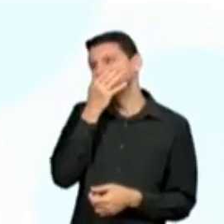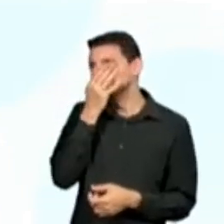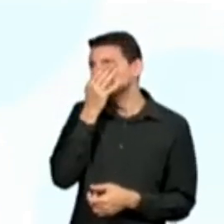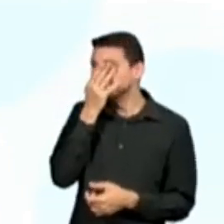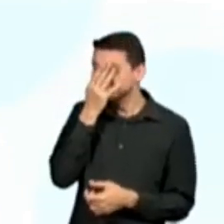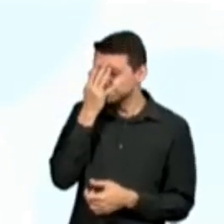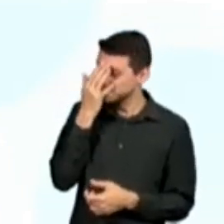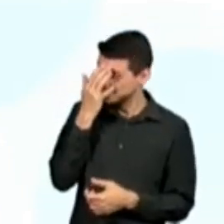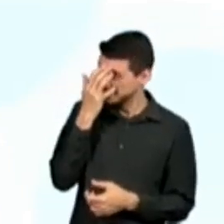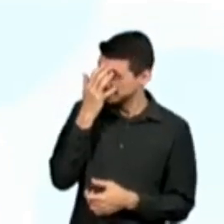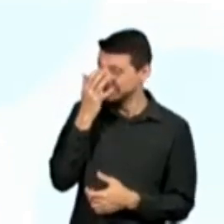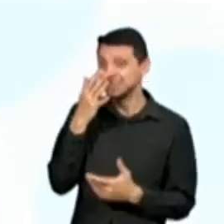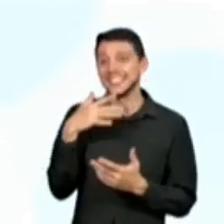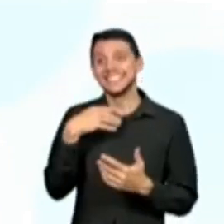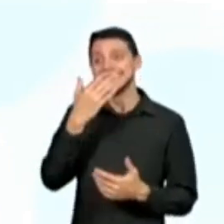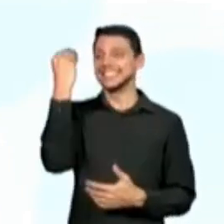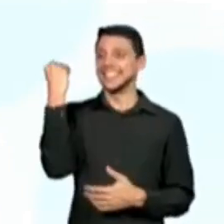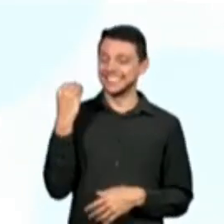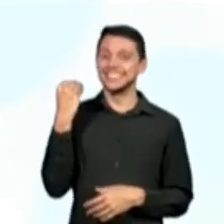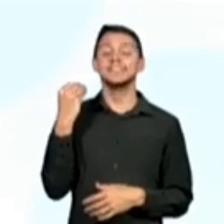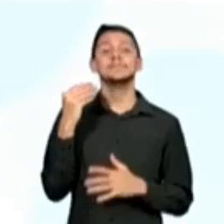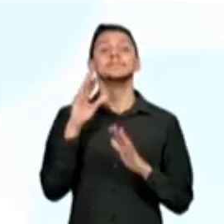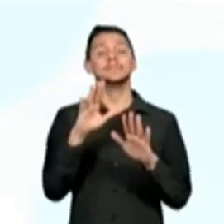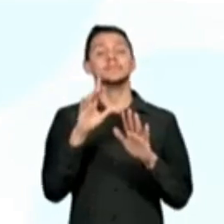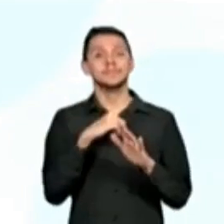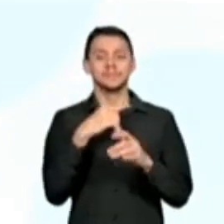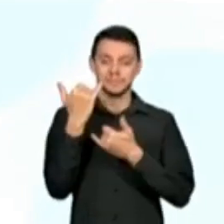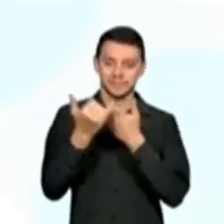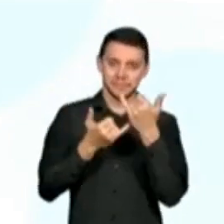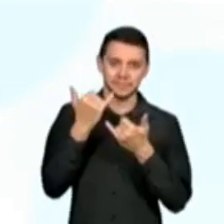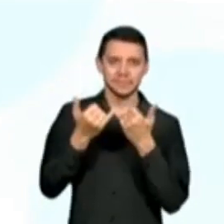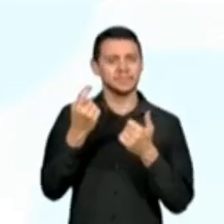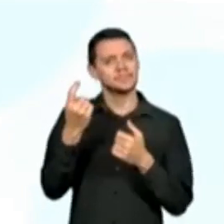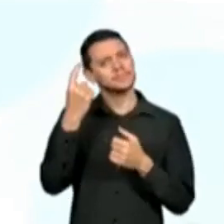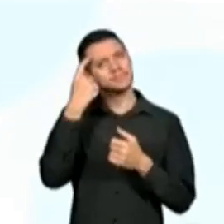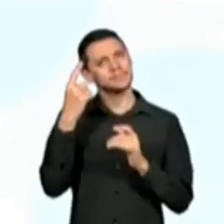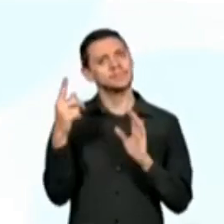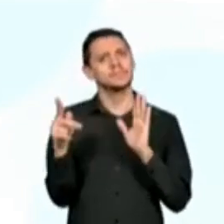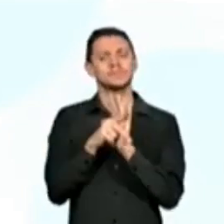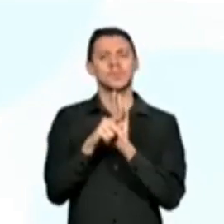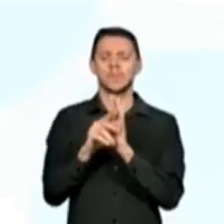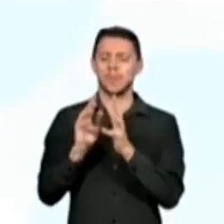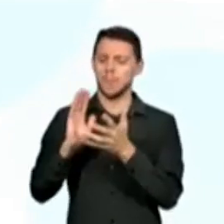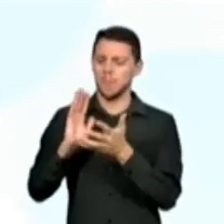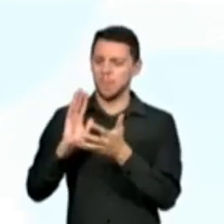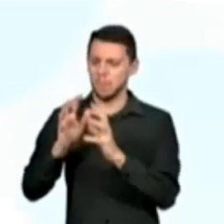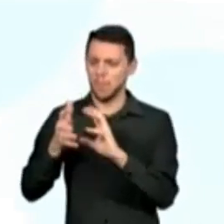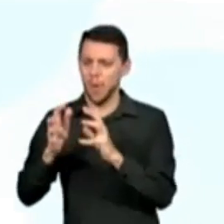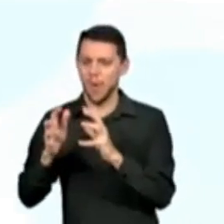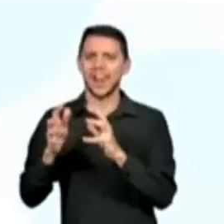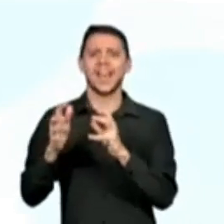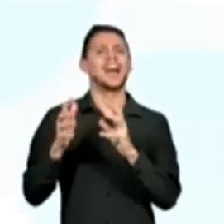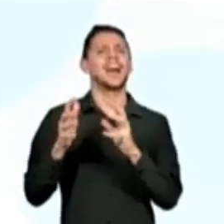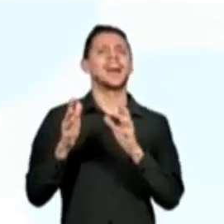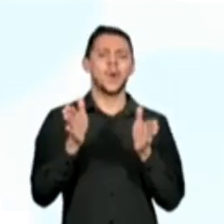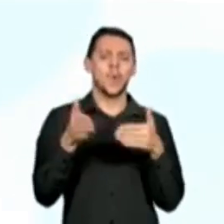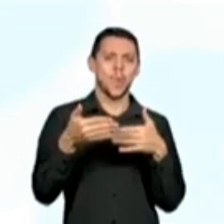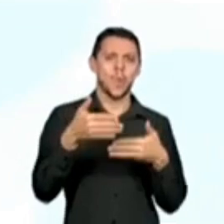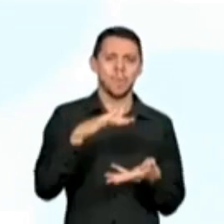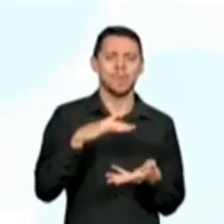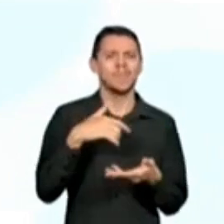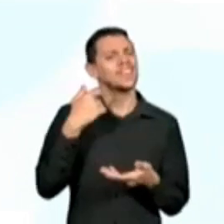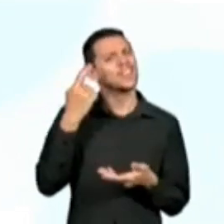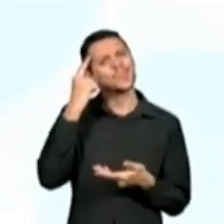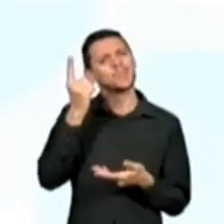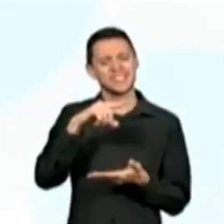aí, eu fiquei nessa brincadeira de associar a esfera à bola, o cubo ao dado, e aí eu pensei no cone. Mas eu falei, não, o cone